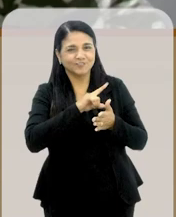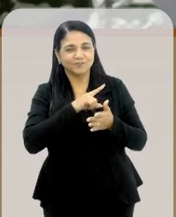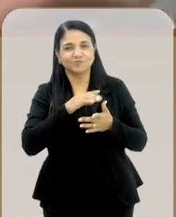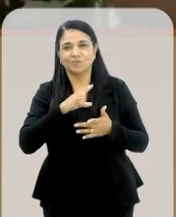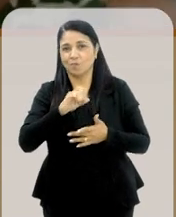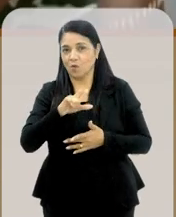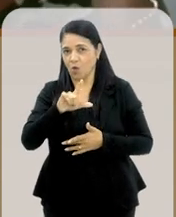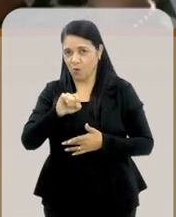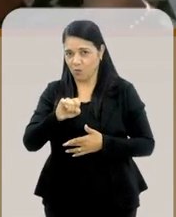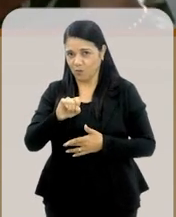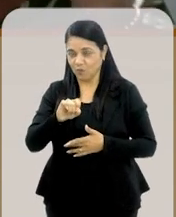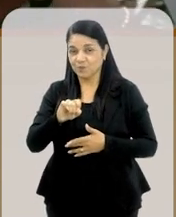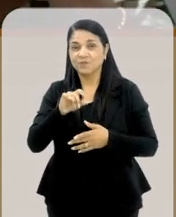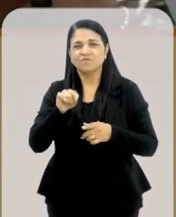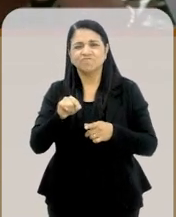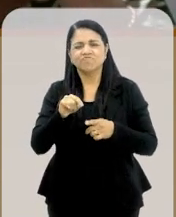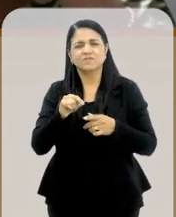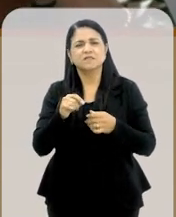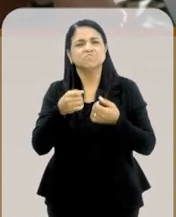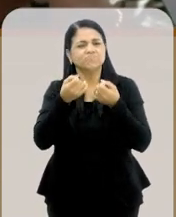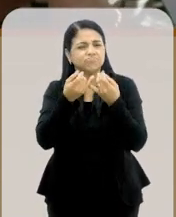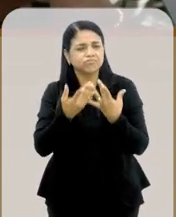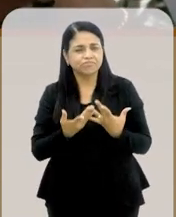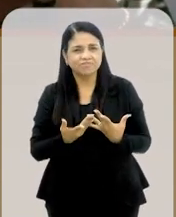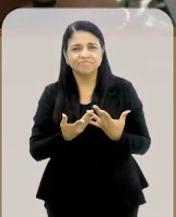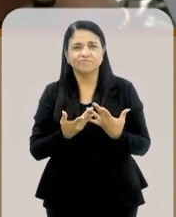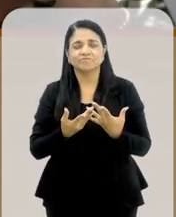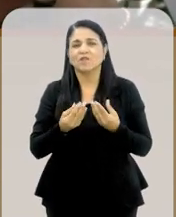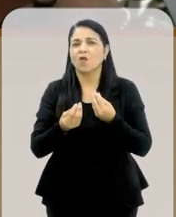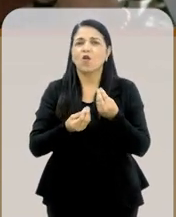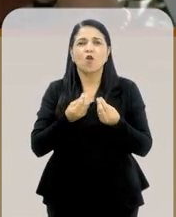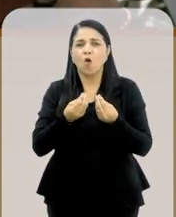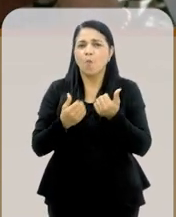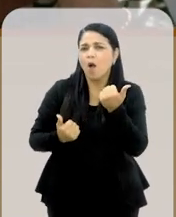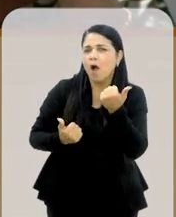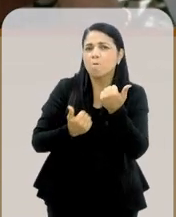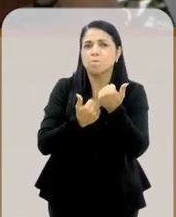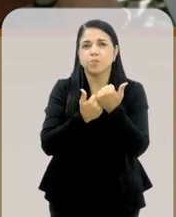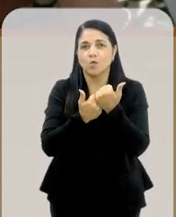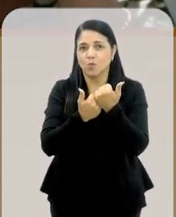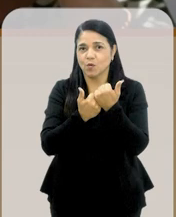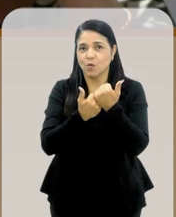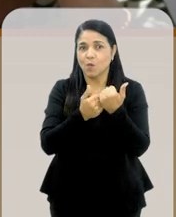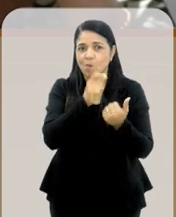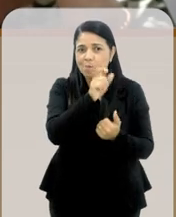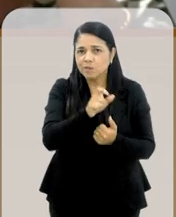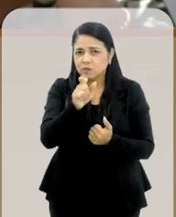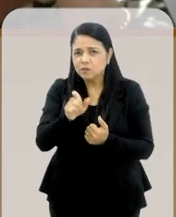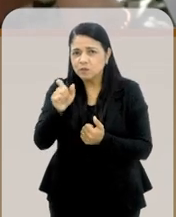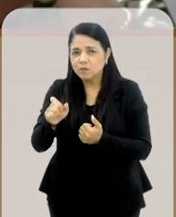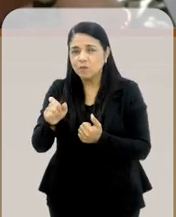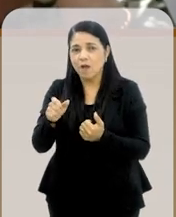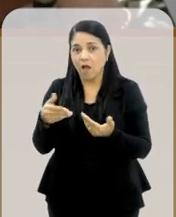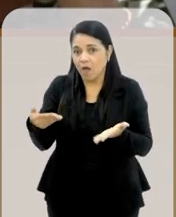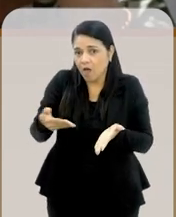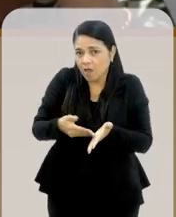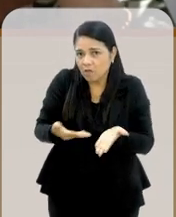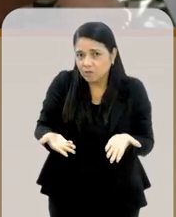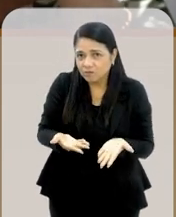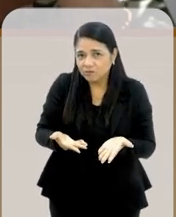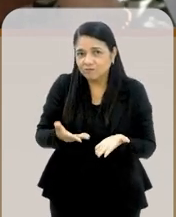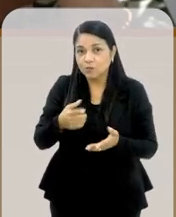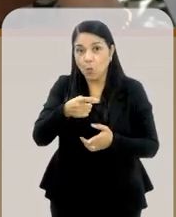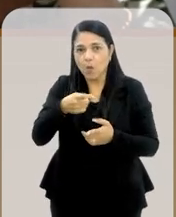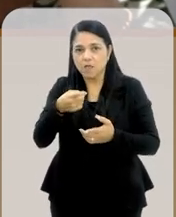bloco anterior a gente falava sobre essa situação, né, de apoio que algumas pessoas até